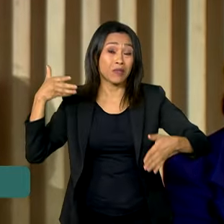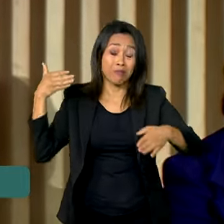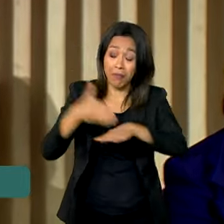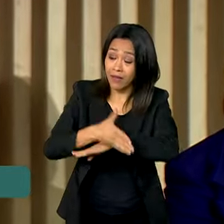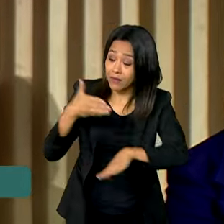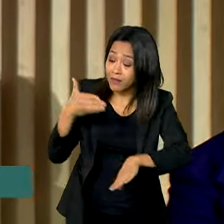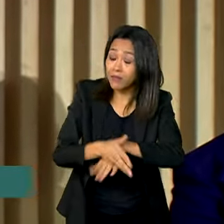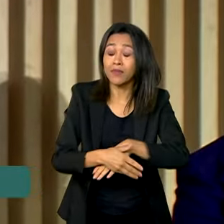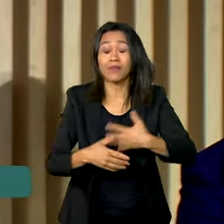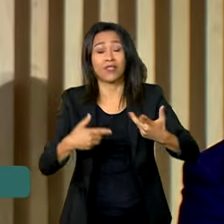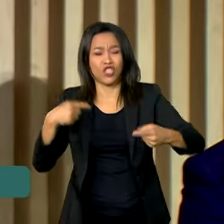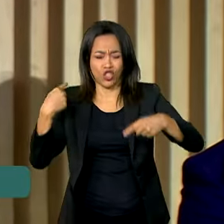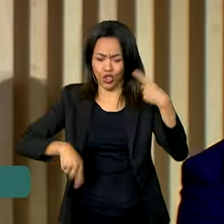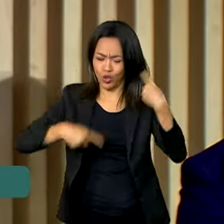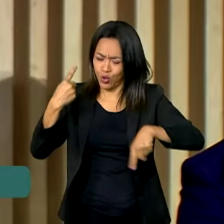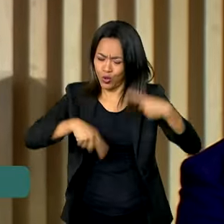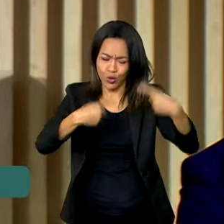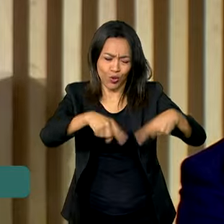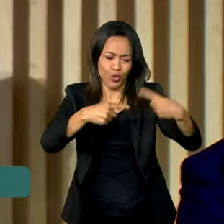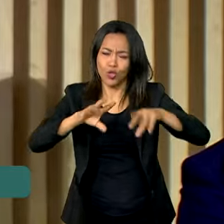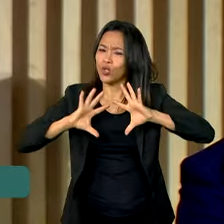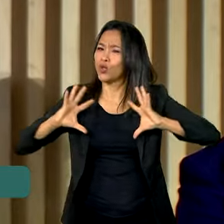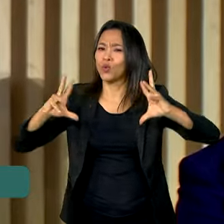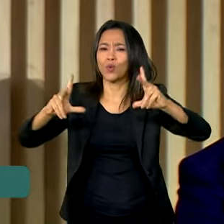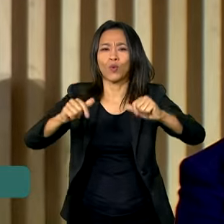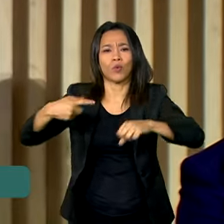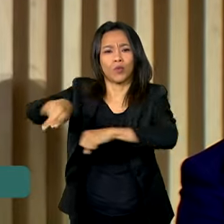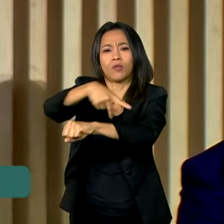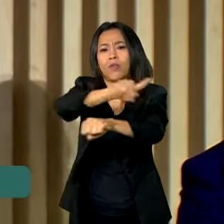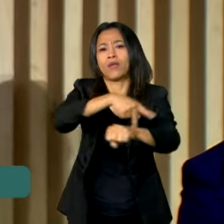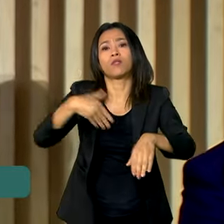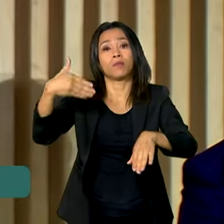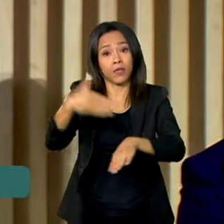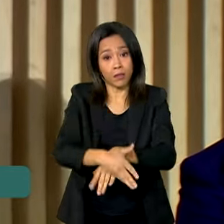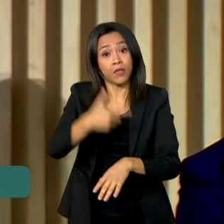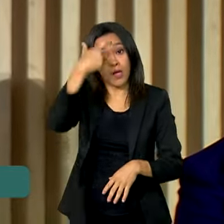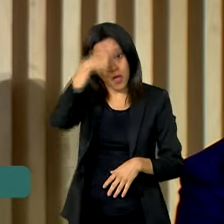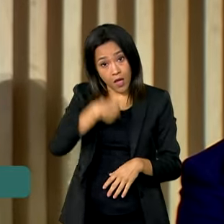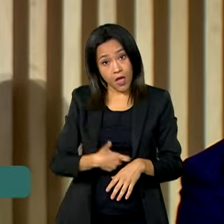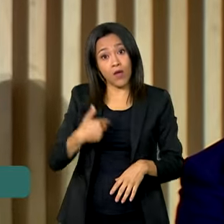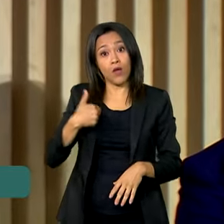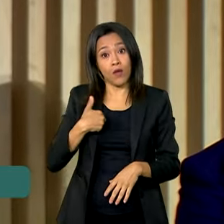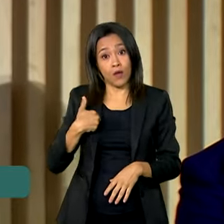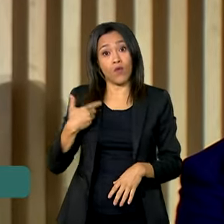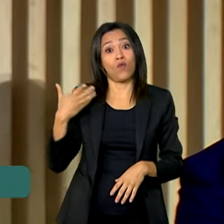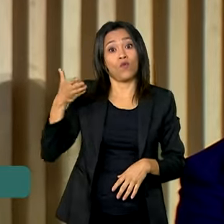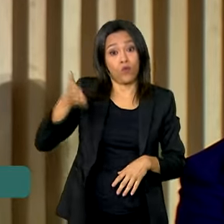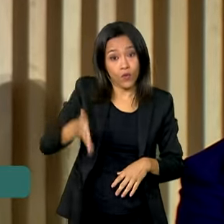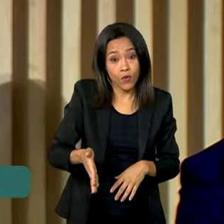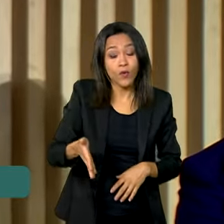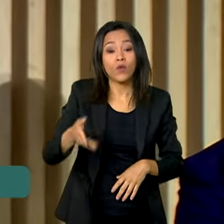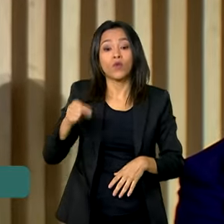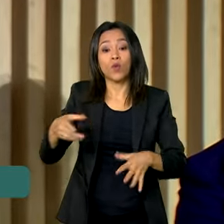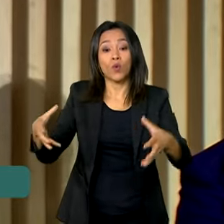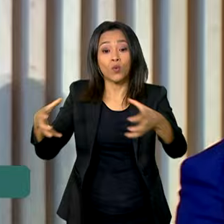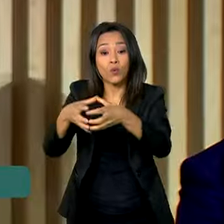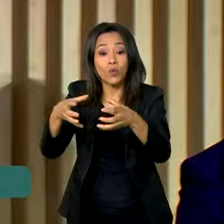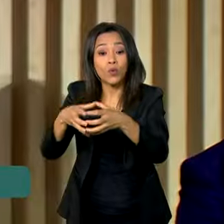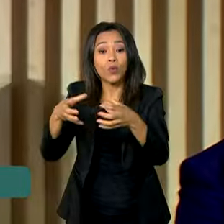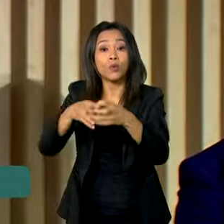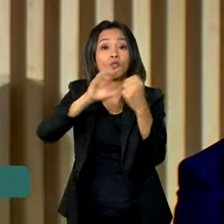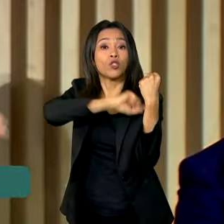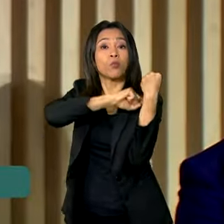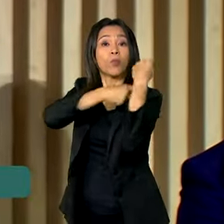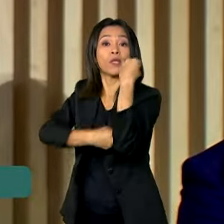pessoas discutindo, todos os países participando. Né, eu, particularmente, tive muito envolvida com o GT de Empoderamento